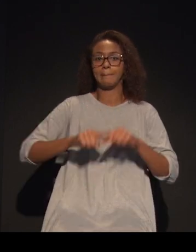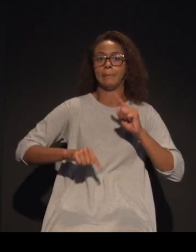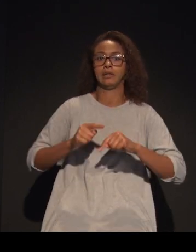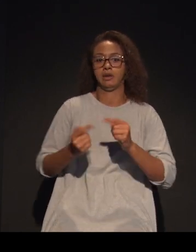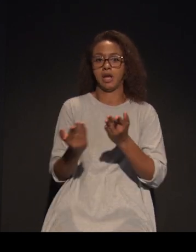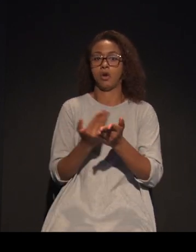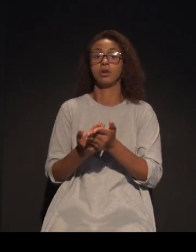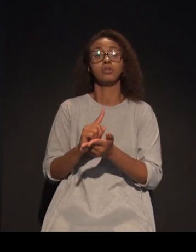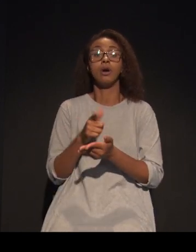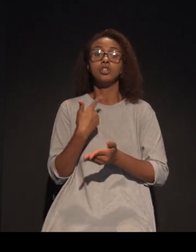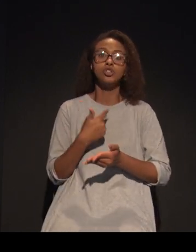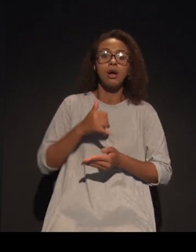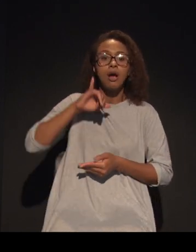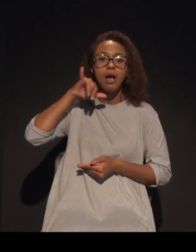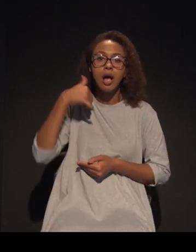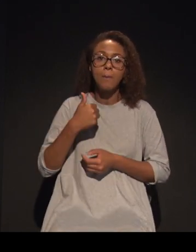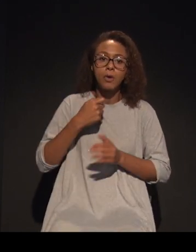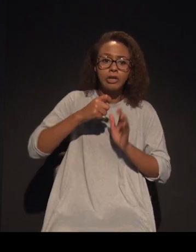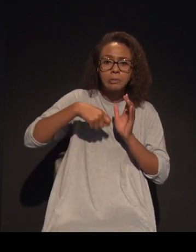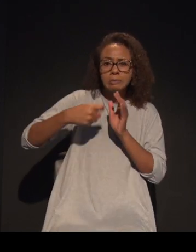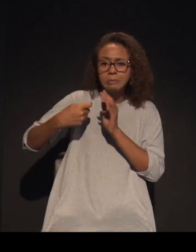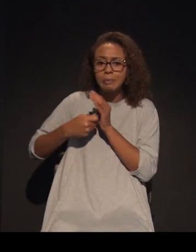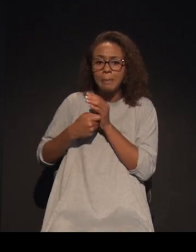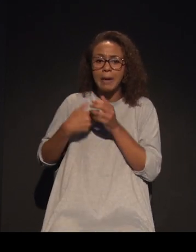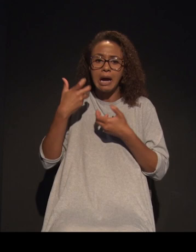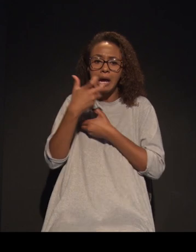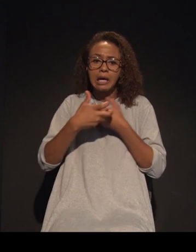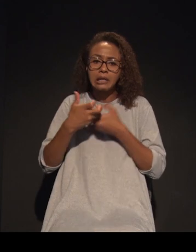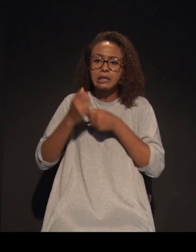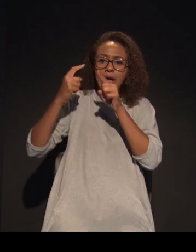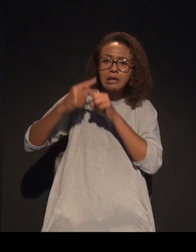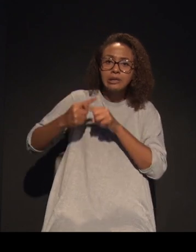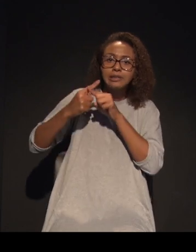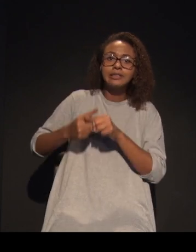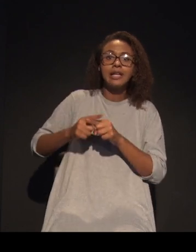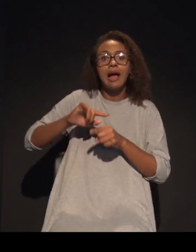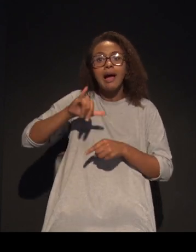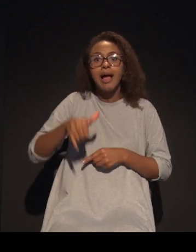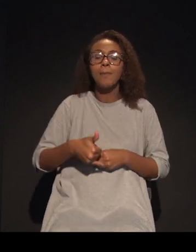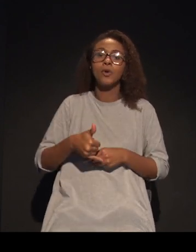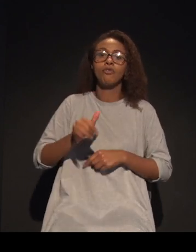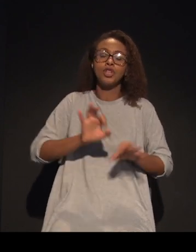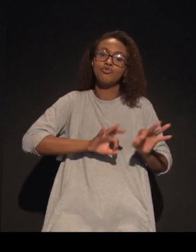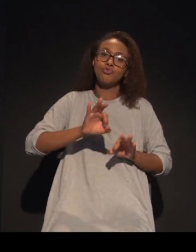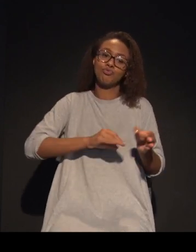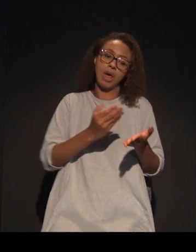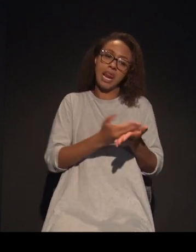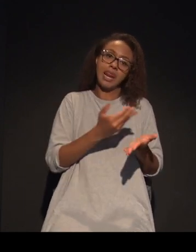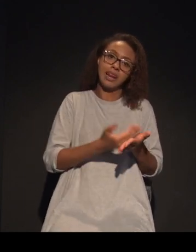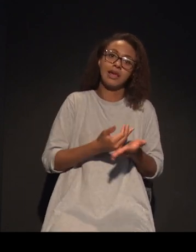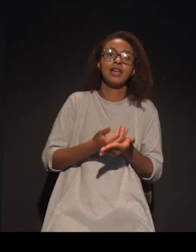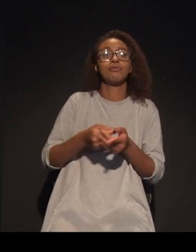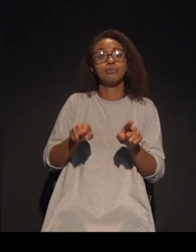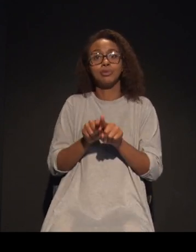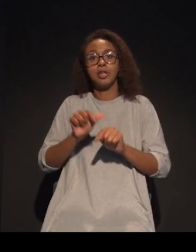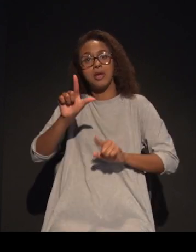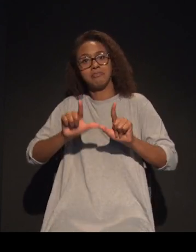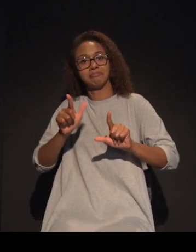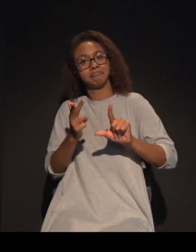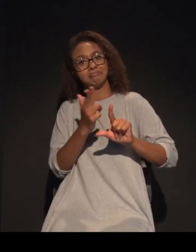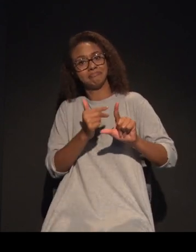coletando material didático pra é elaborar ação de livro e um desenho animado nekemte possa usar